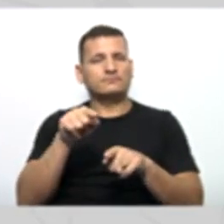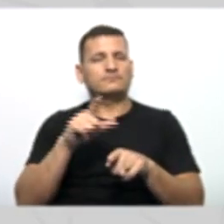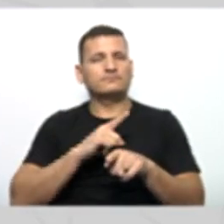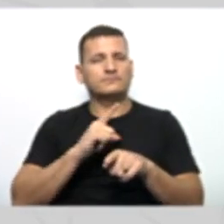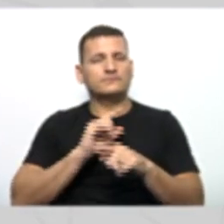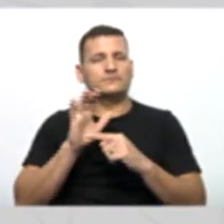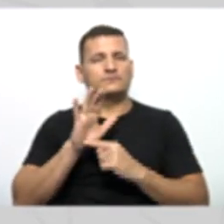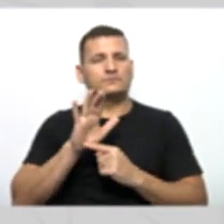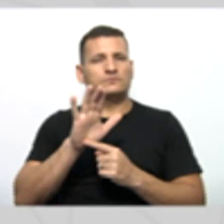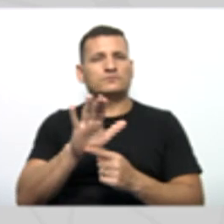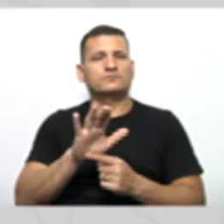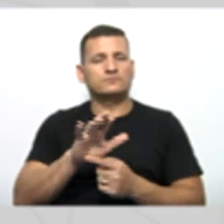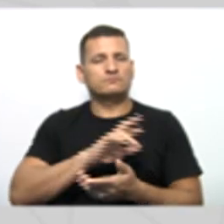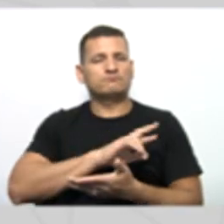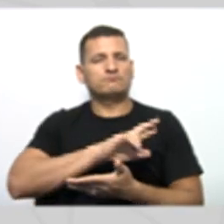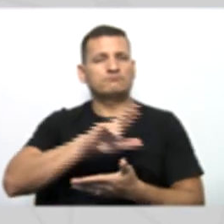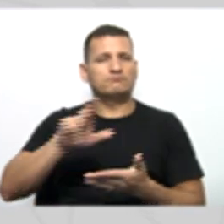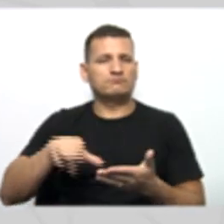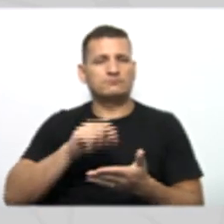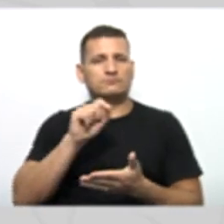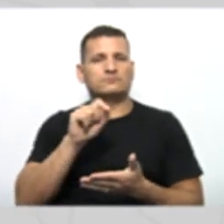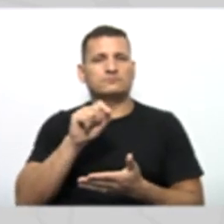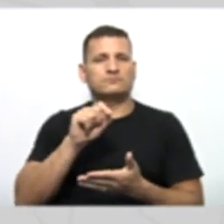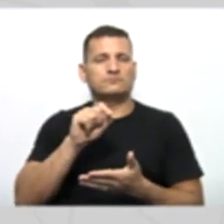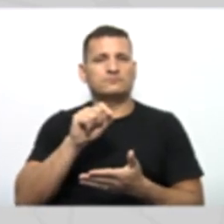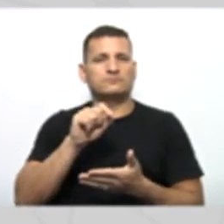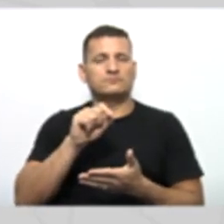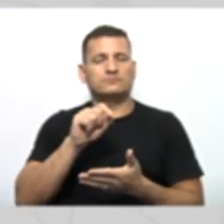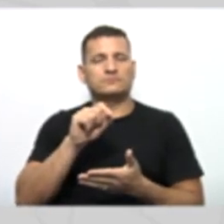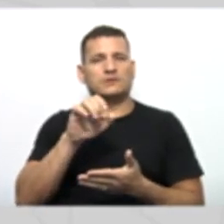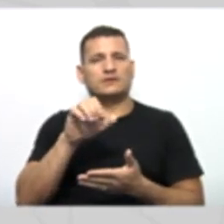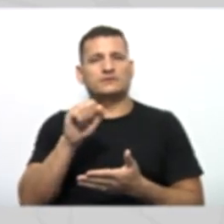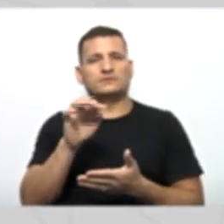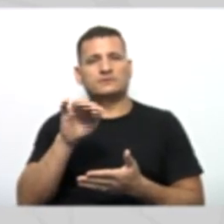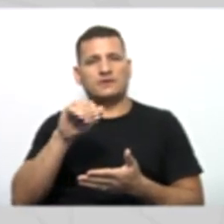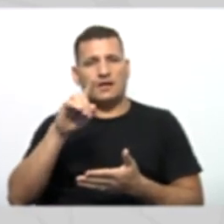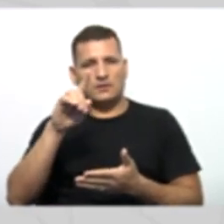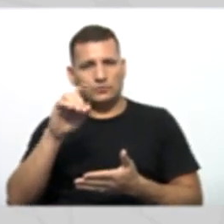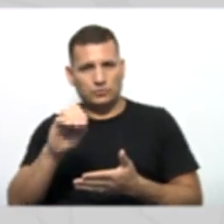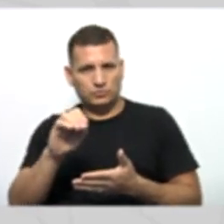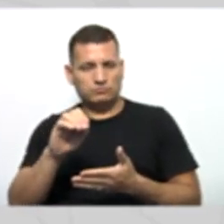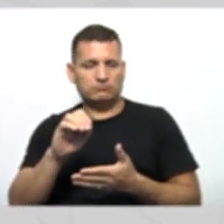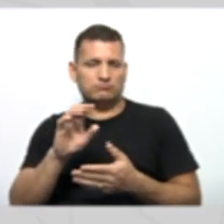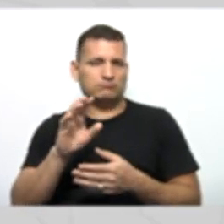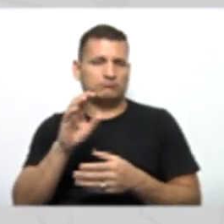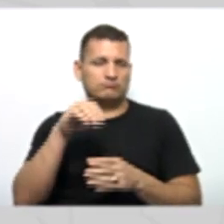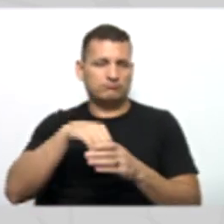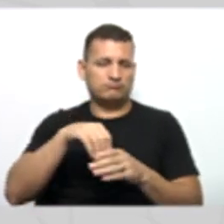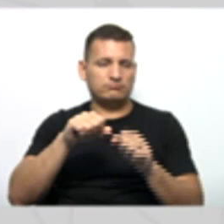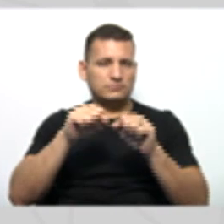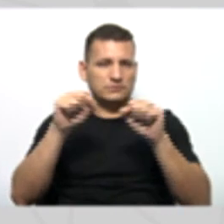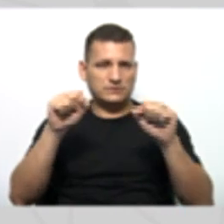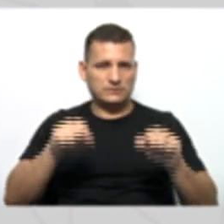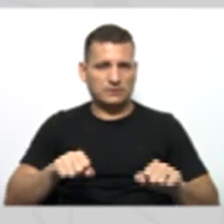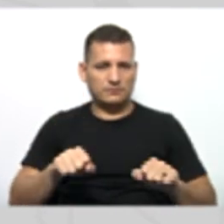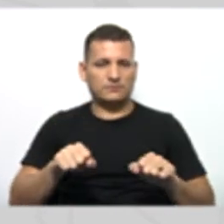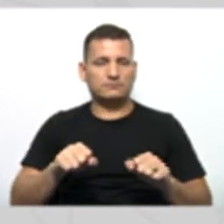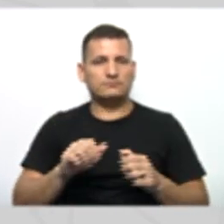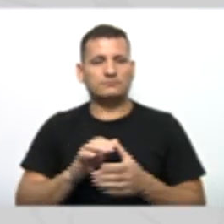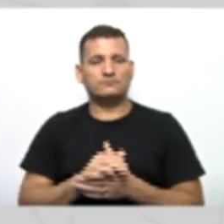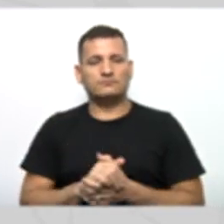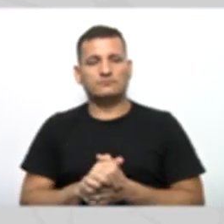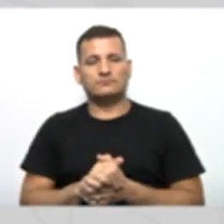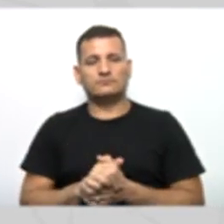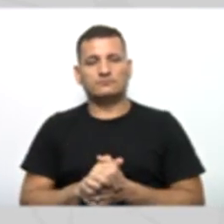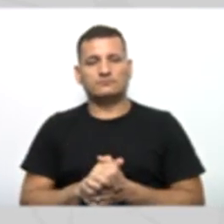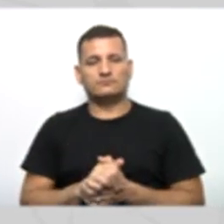os diferentes estados de um objeto durante seu ciclo de vida do sistema em desenvolvimento. Então,